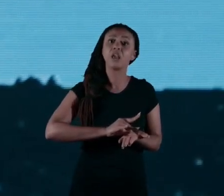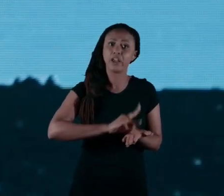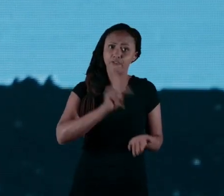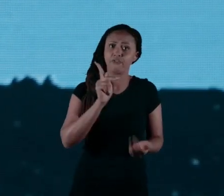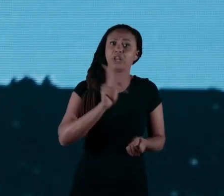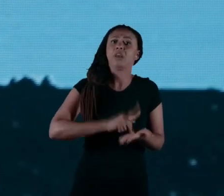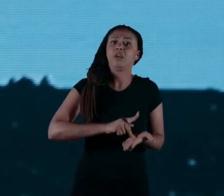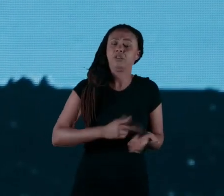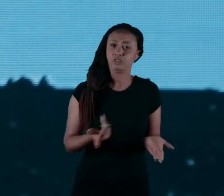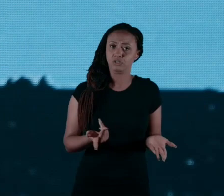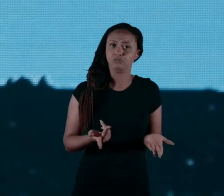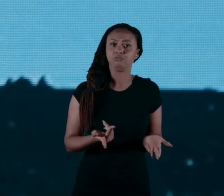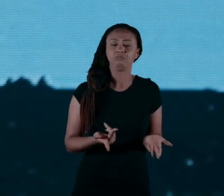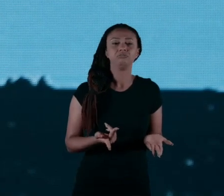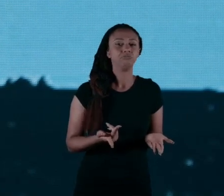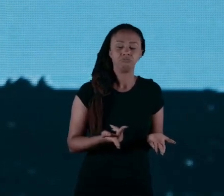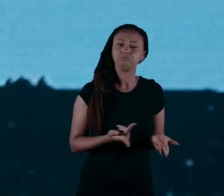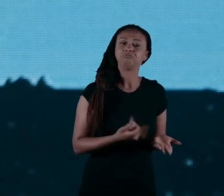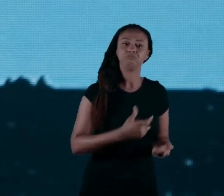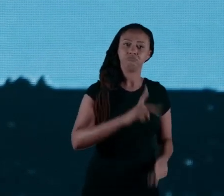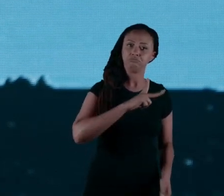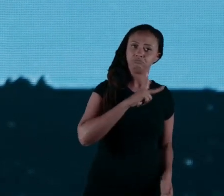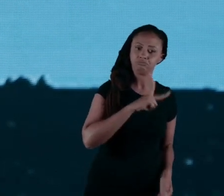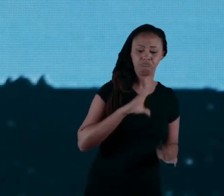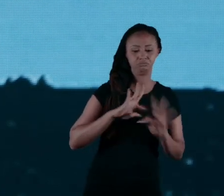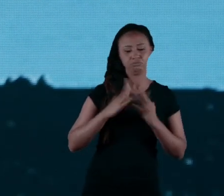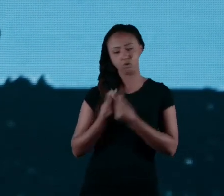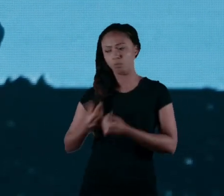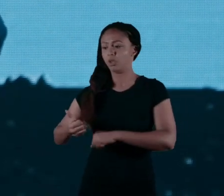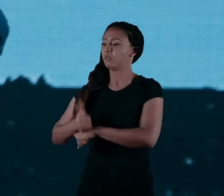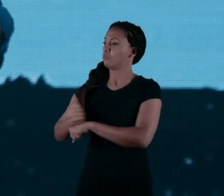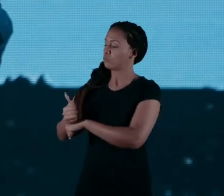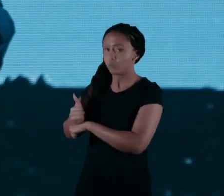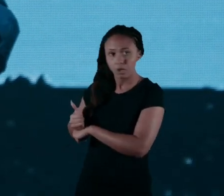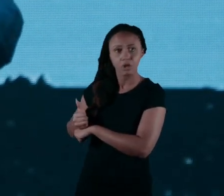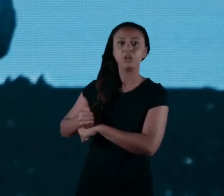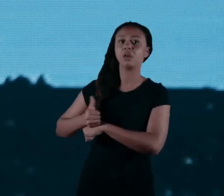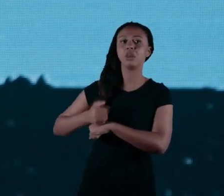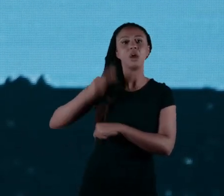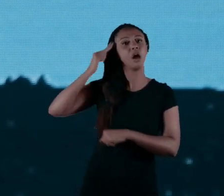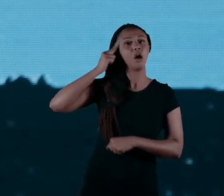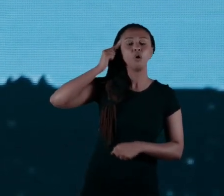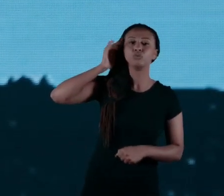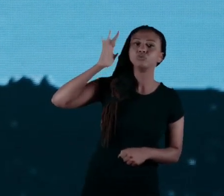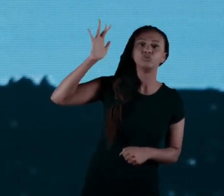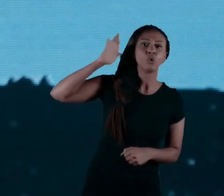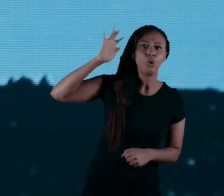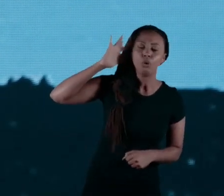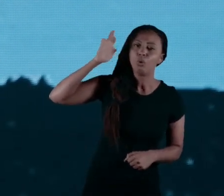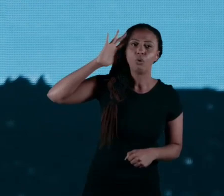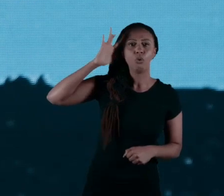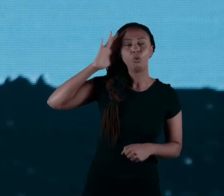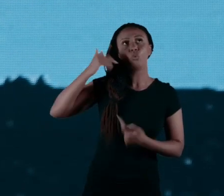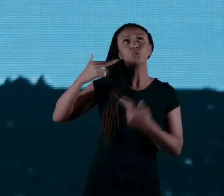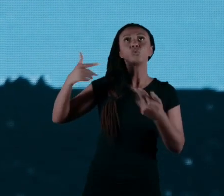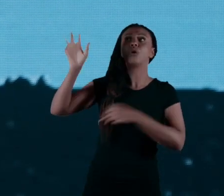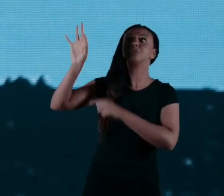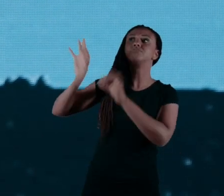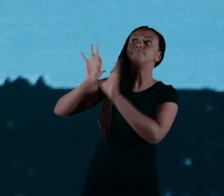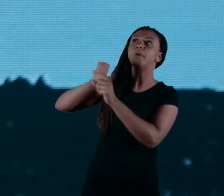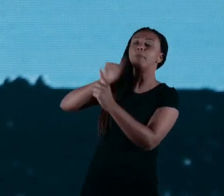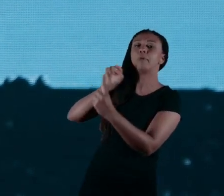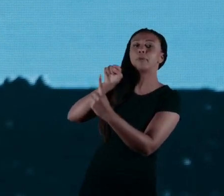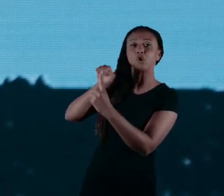ser abraçada. Seja no âmbito pessoal, familiar, profissional, nos sonhos, nos projetos, a verdade tem que ser